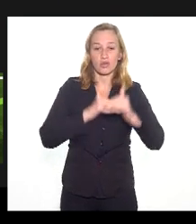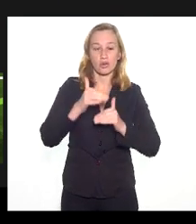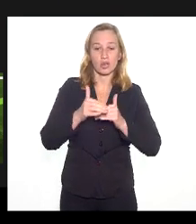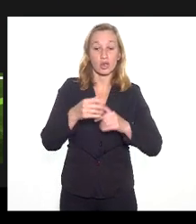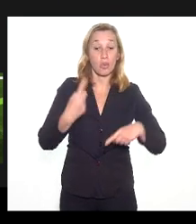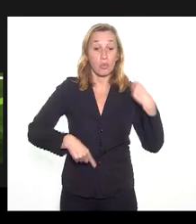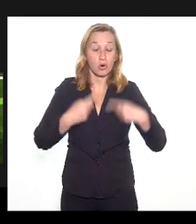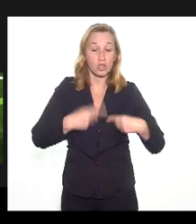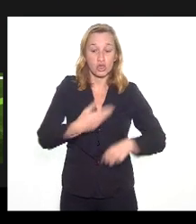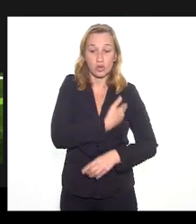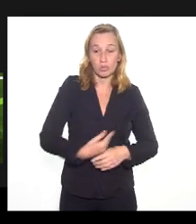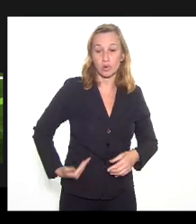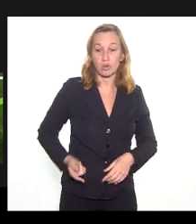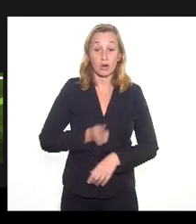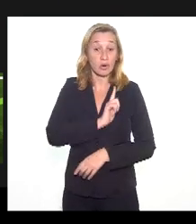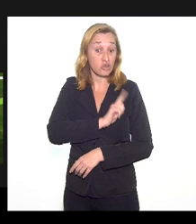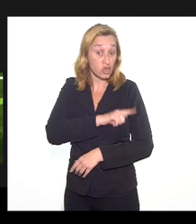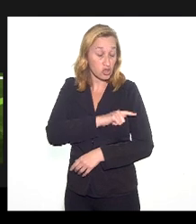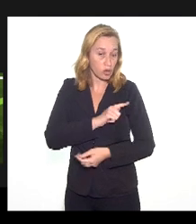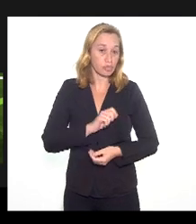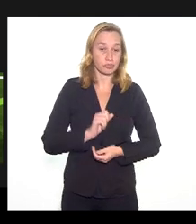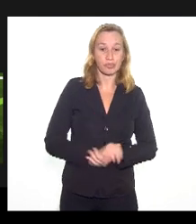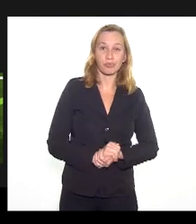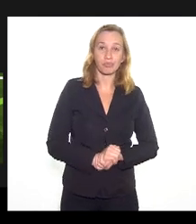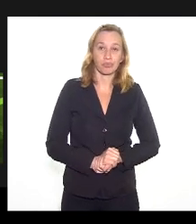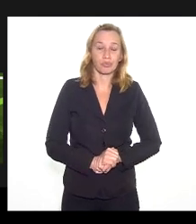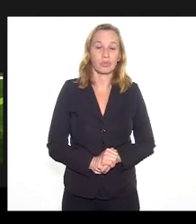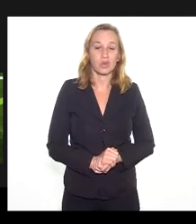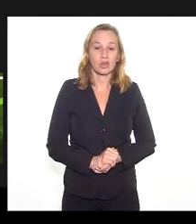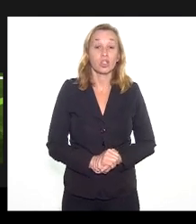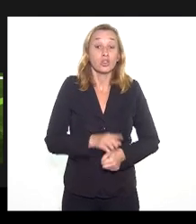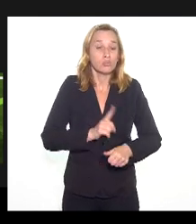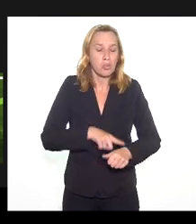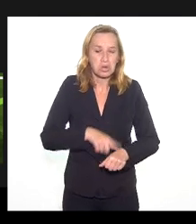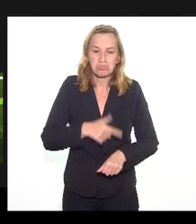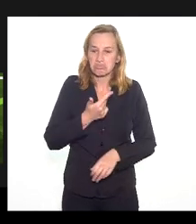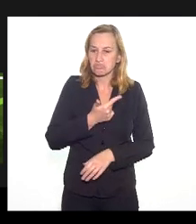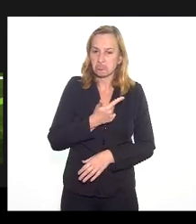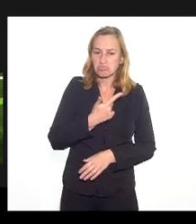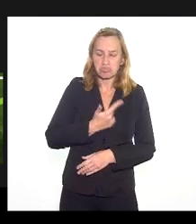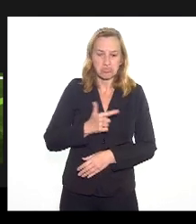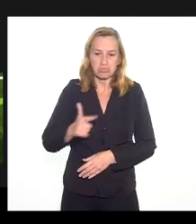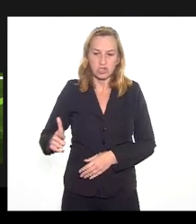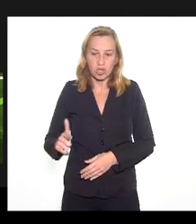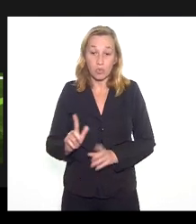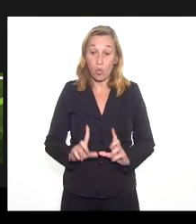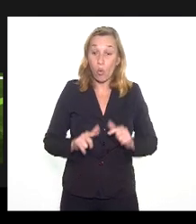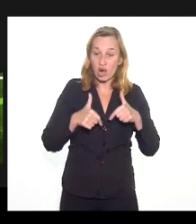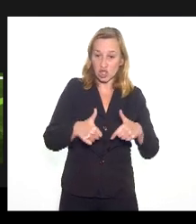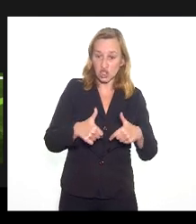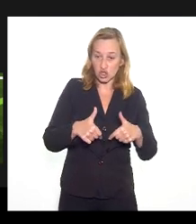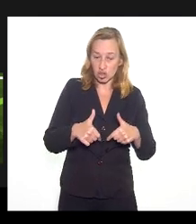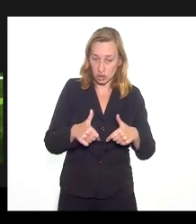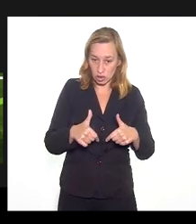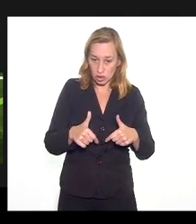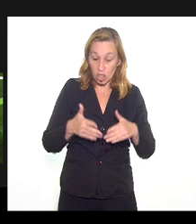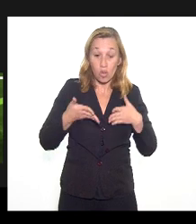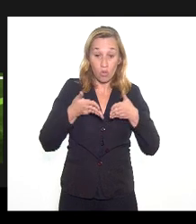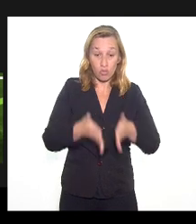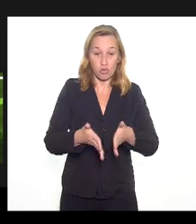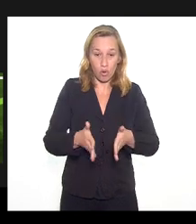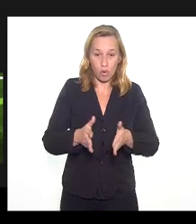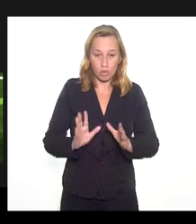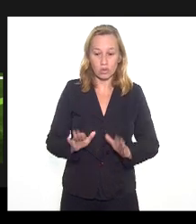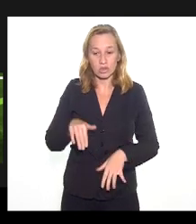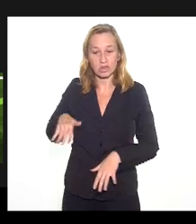políticas públicas para a gestão de resíduos, né? No momento, nós não temos nenhuma atuação com foco em